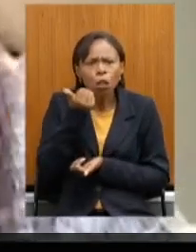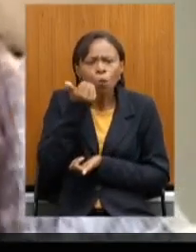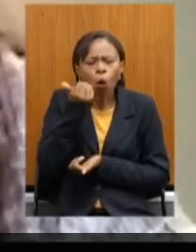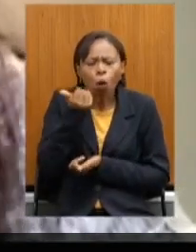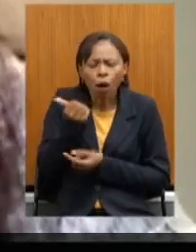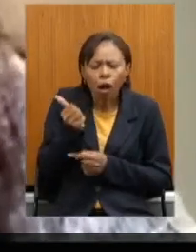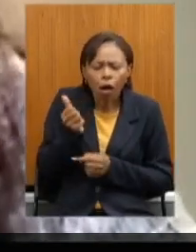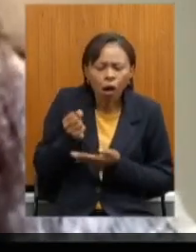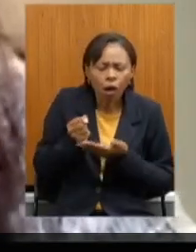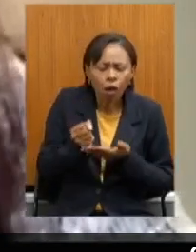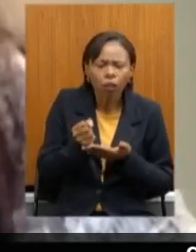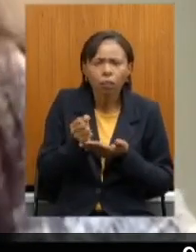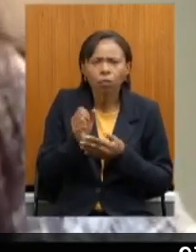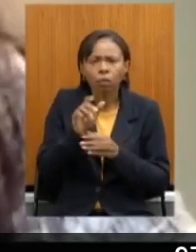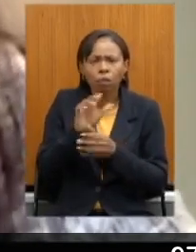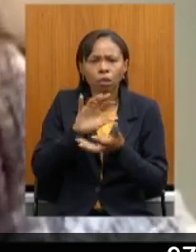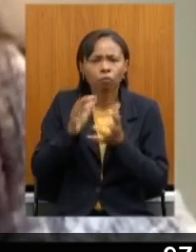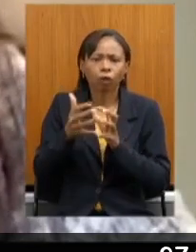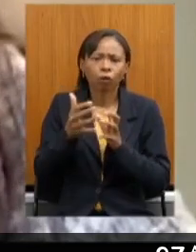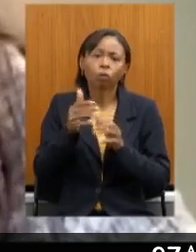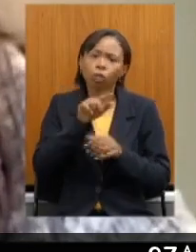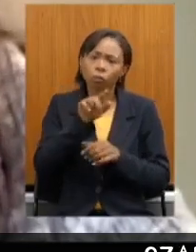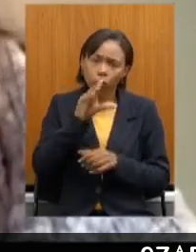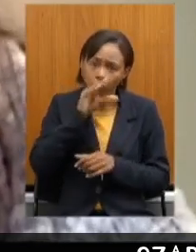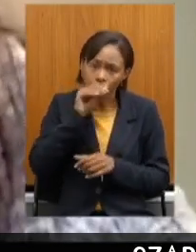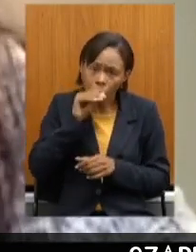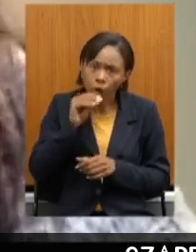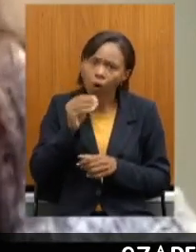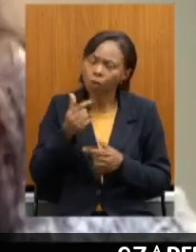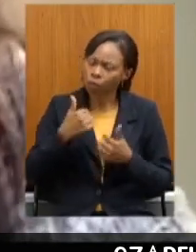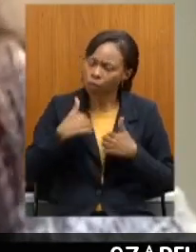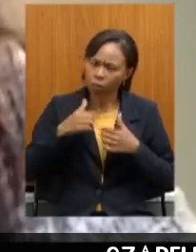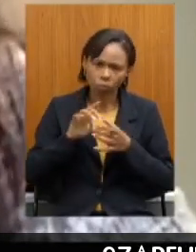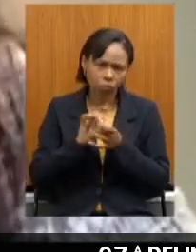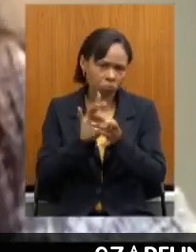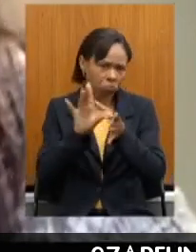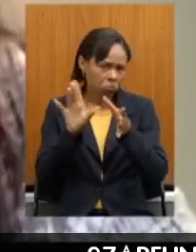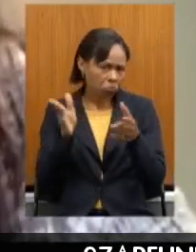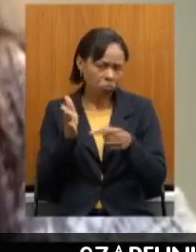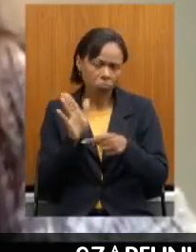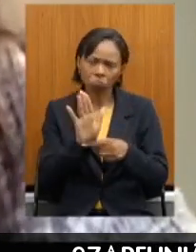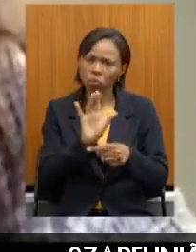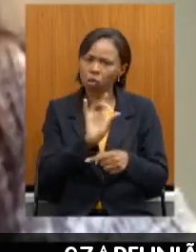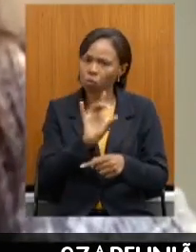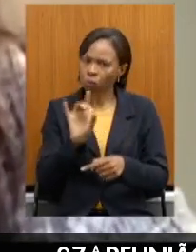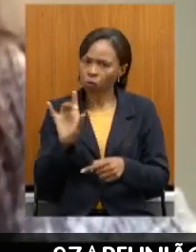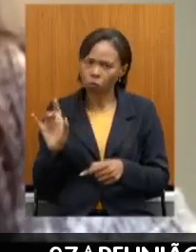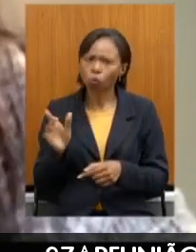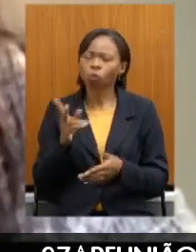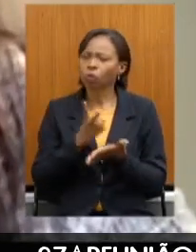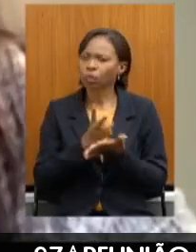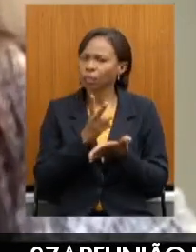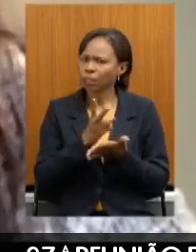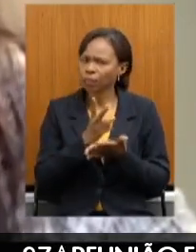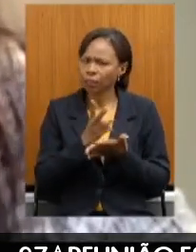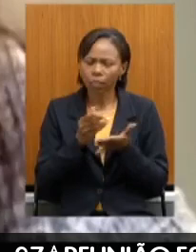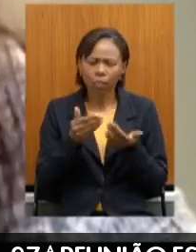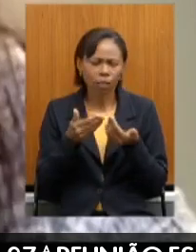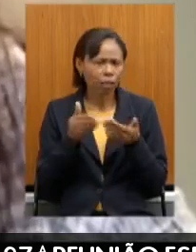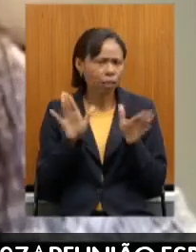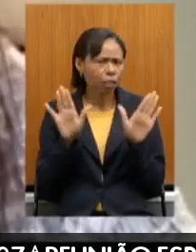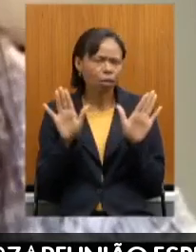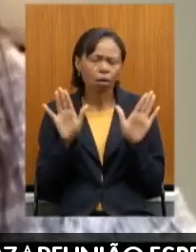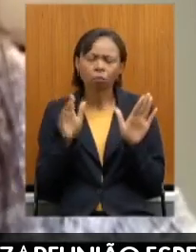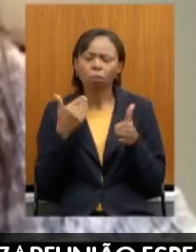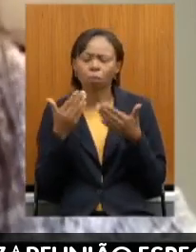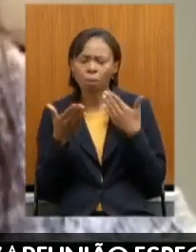que os servidores sempre podem contar comigo, viu? Estou à disposição de todos eles, sempre aberta para o diálogo e para apresentar